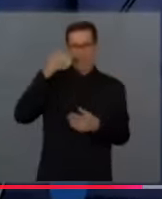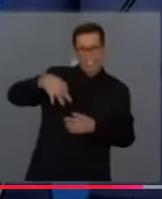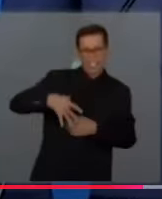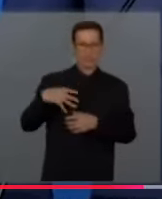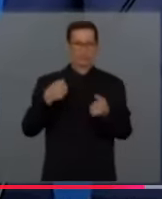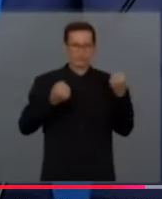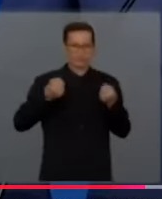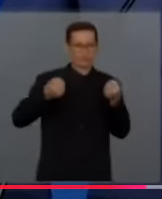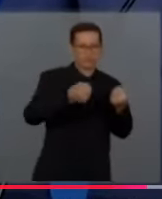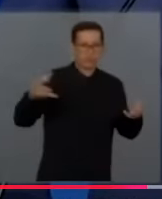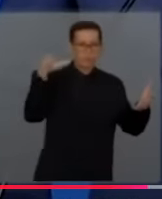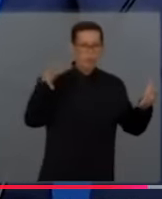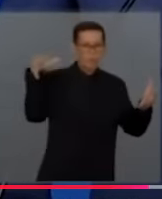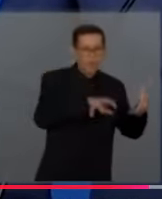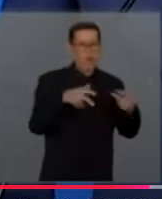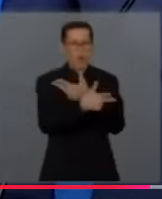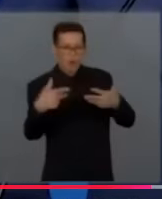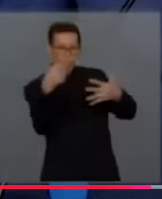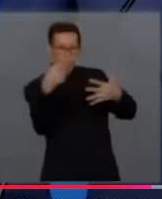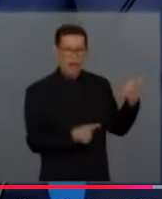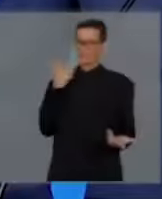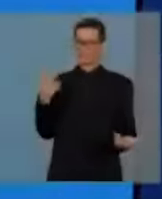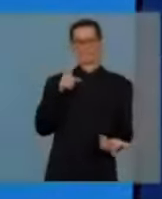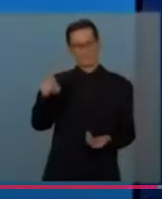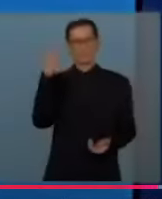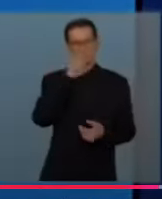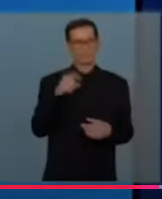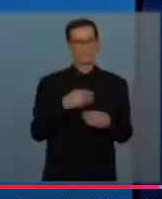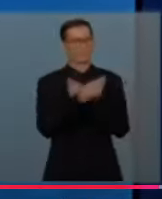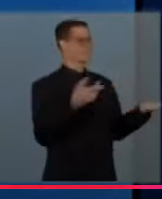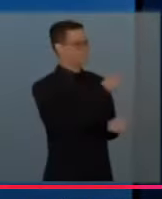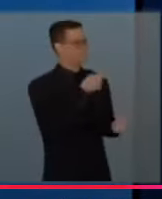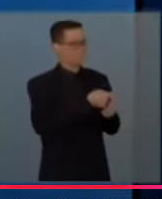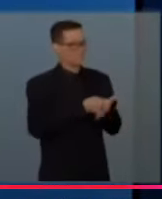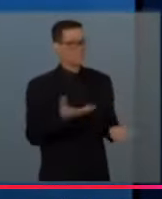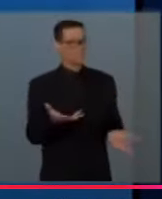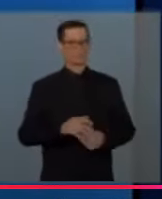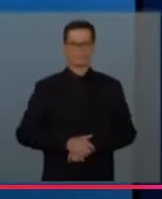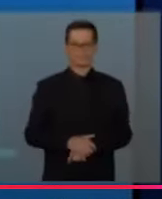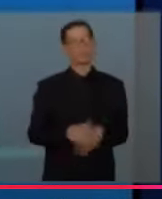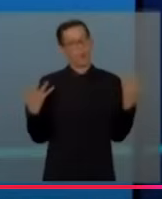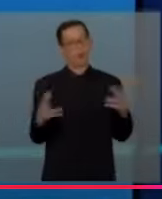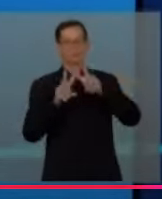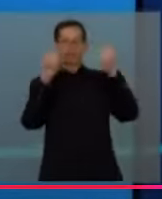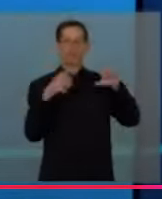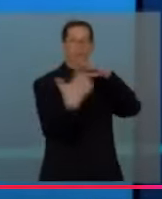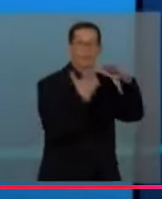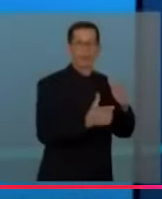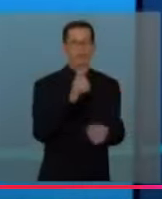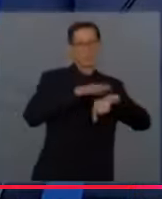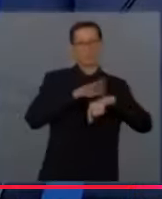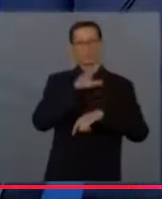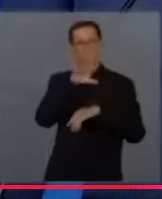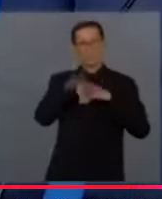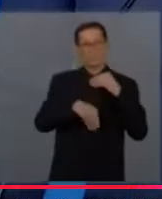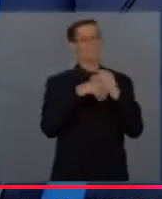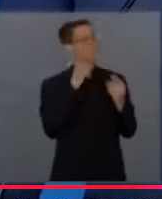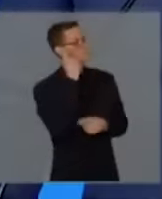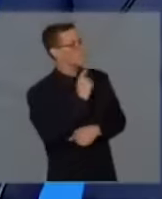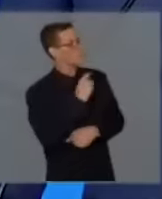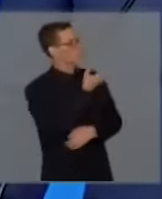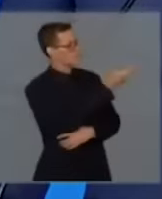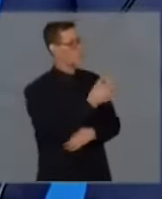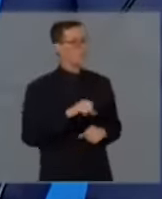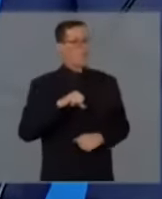esgoto lá vem o candidato aí como é que não vai dizer que seja extremista criando Mentira aqui bom que que é importante a gente poder falar da sa vesp quero continuar nesse assunto porque é fundamental Cario Nunes você ficou tão